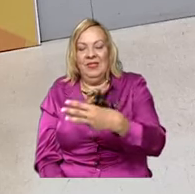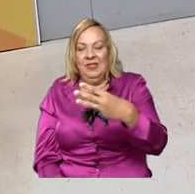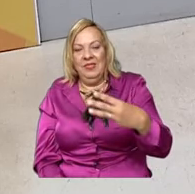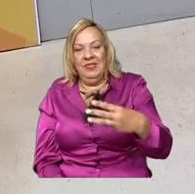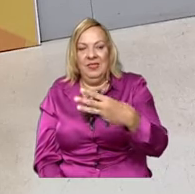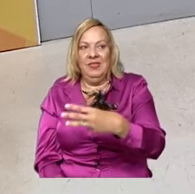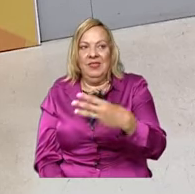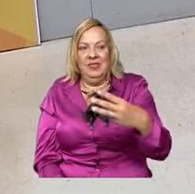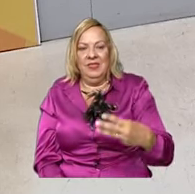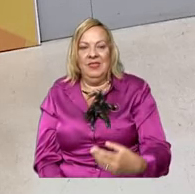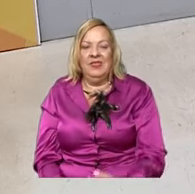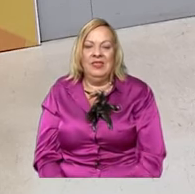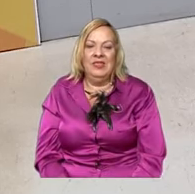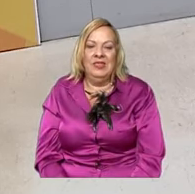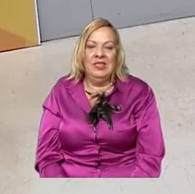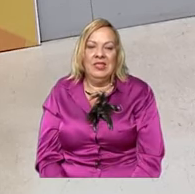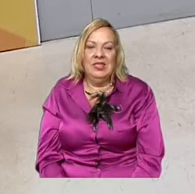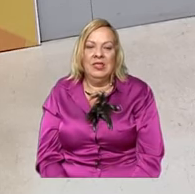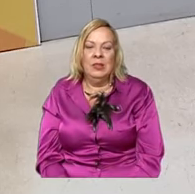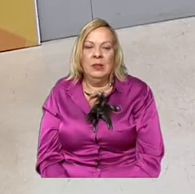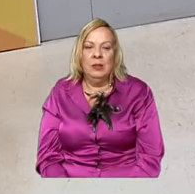33? 33 saiu.